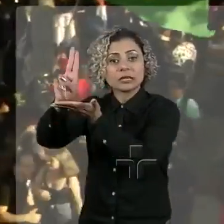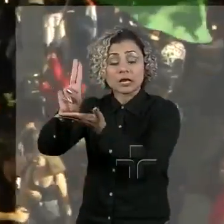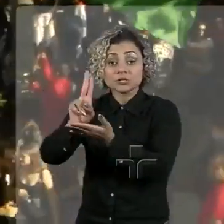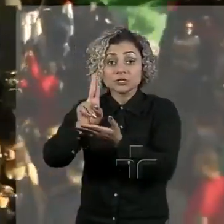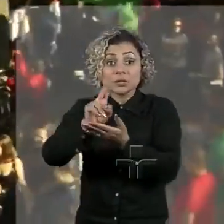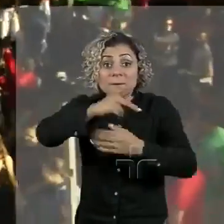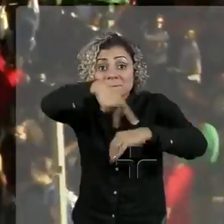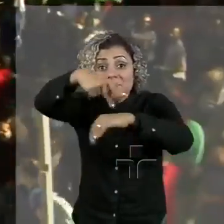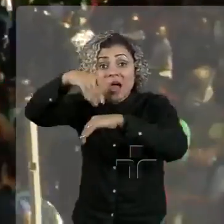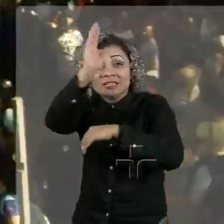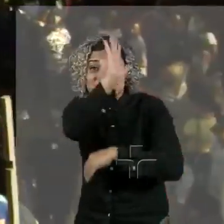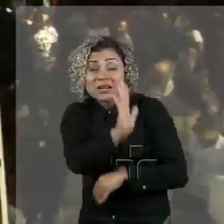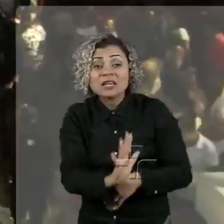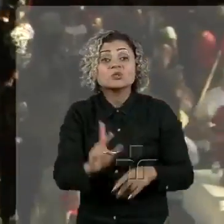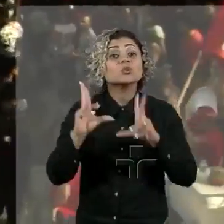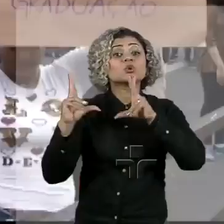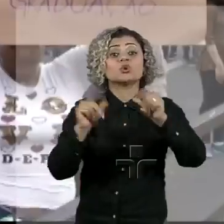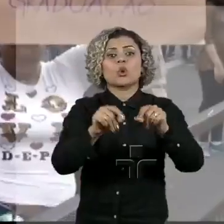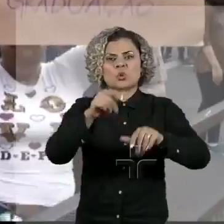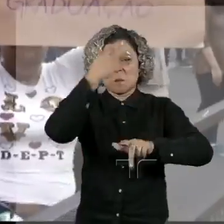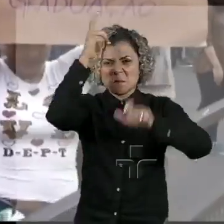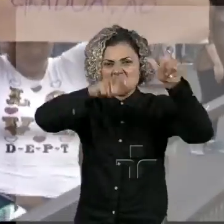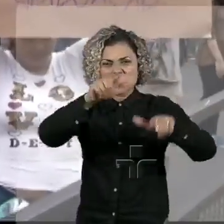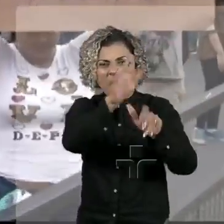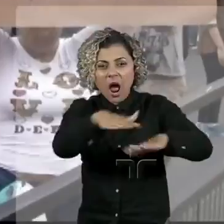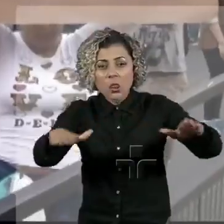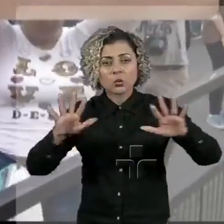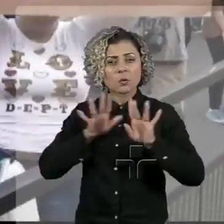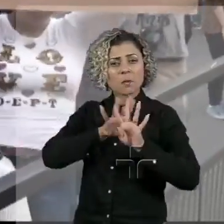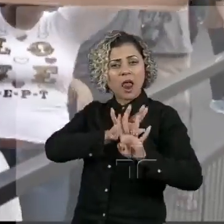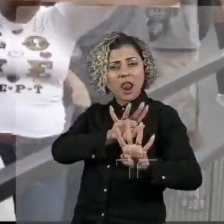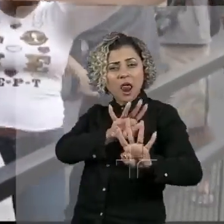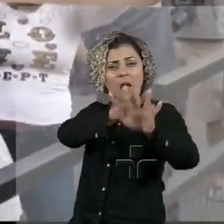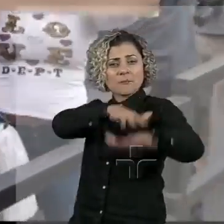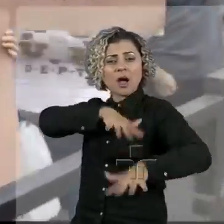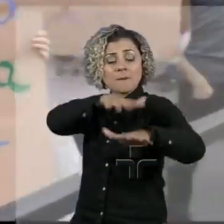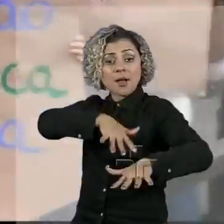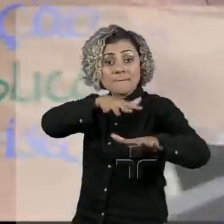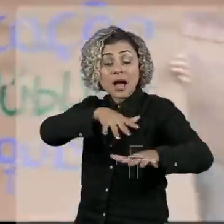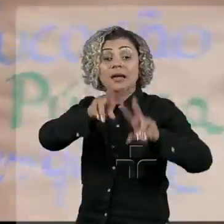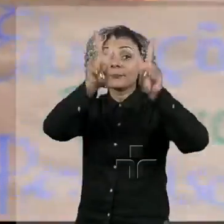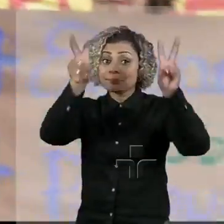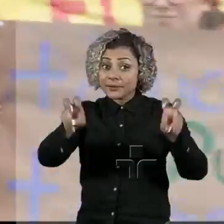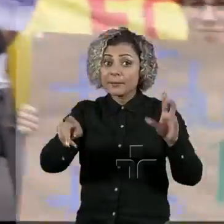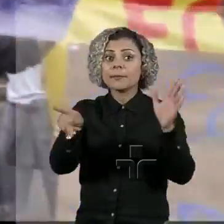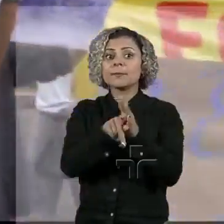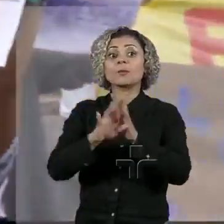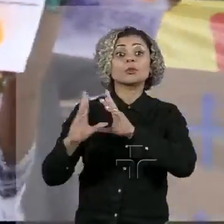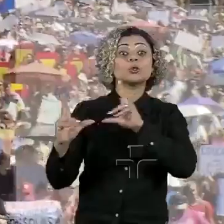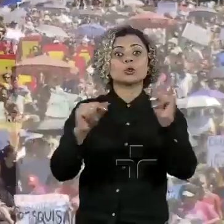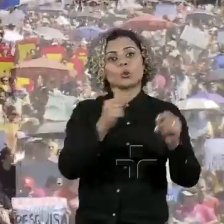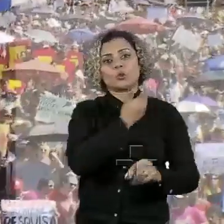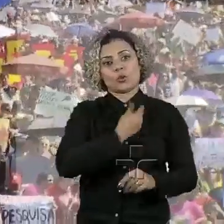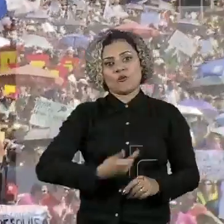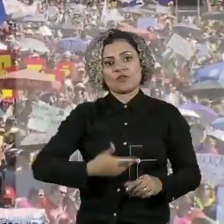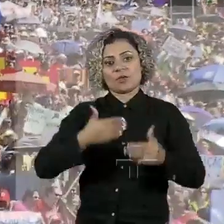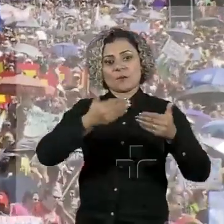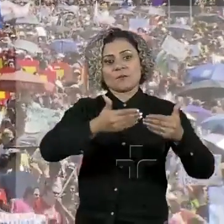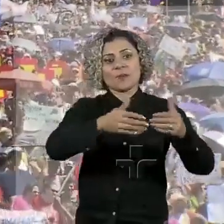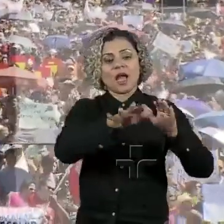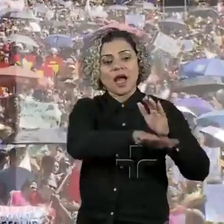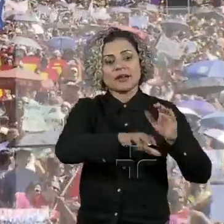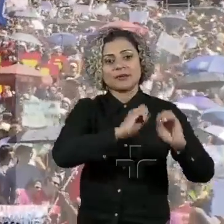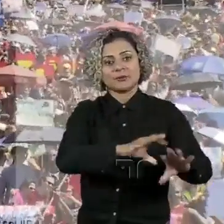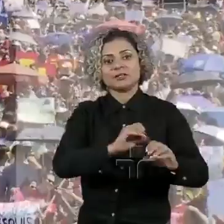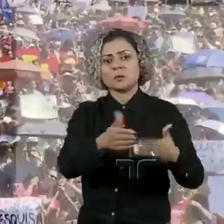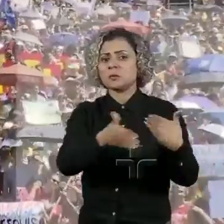país, milhares de manifestantes saíram às ruas em defesa da educação. Um tema presente na agenda de todos os governos, independente de